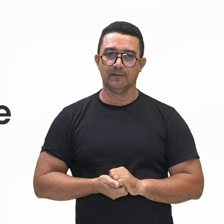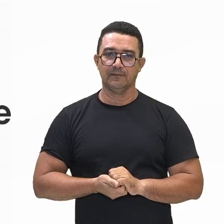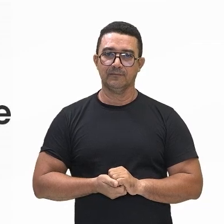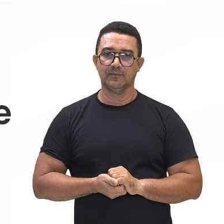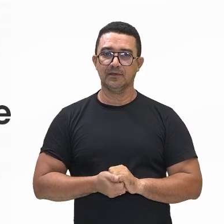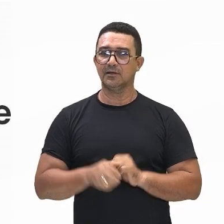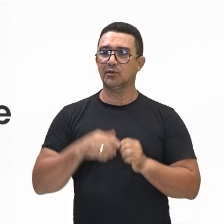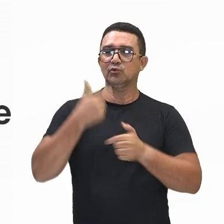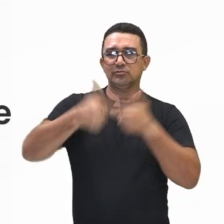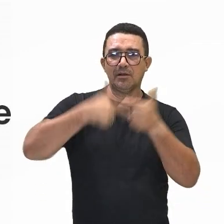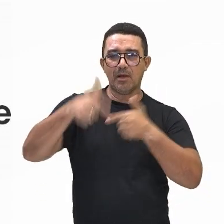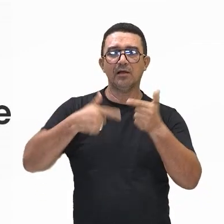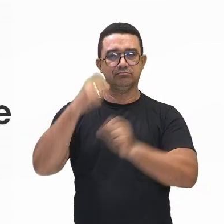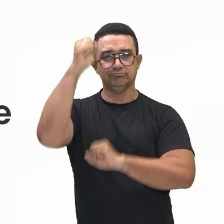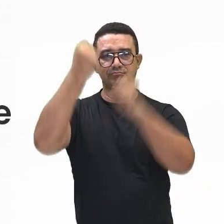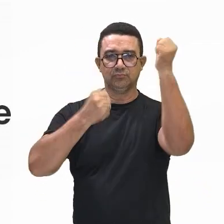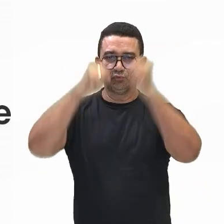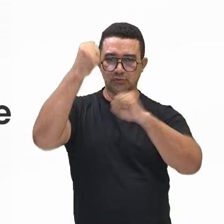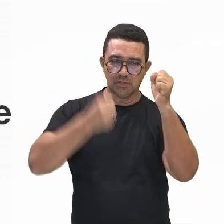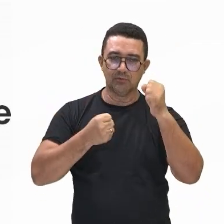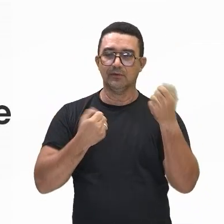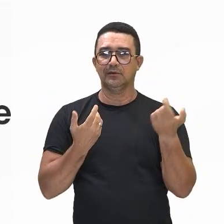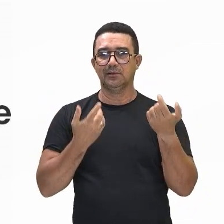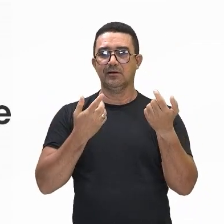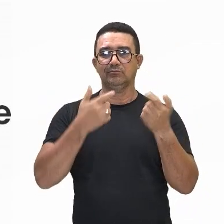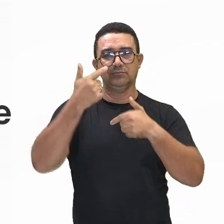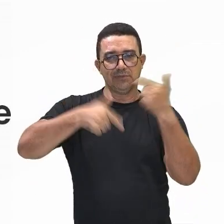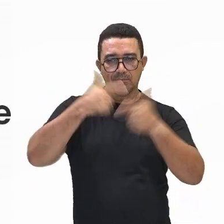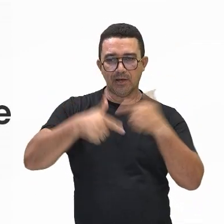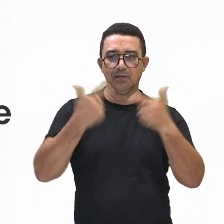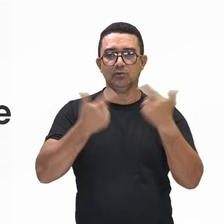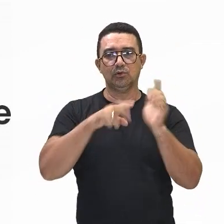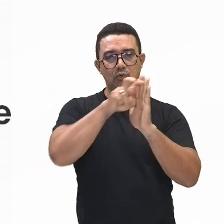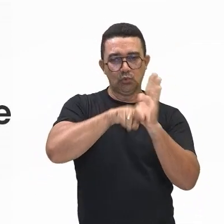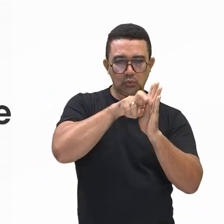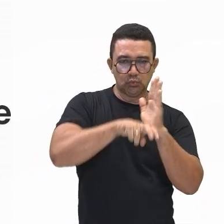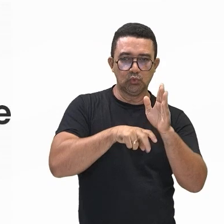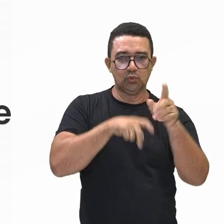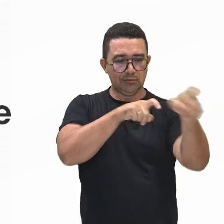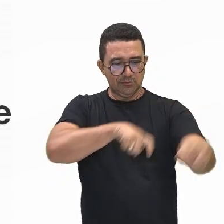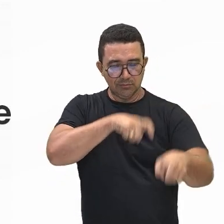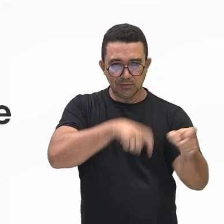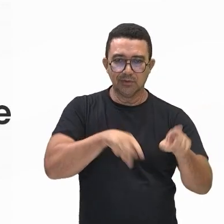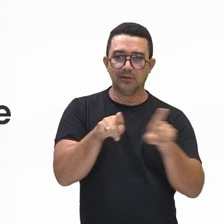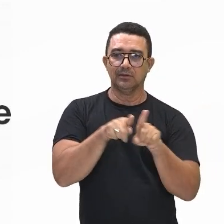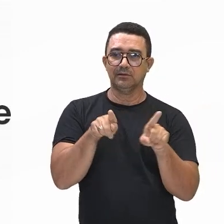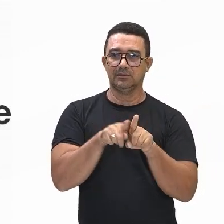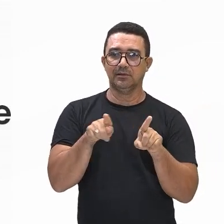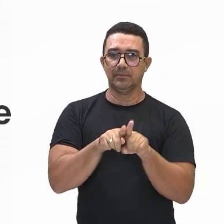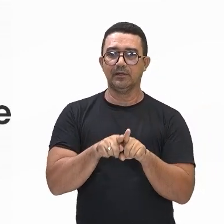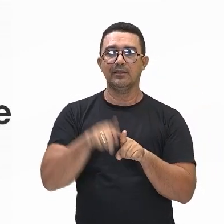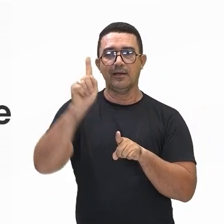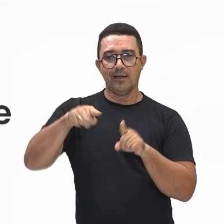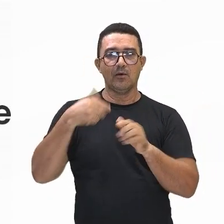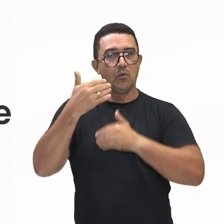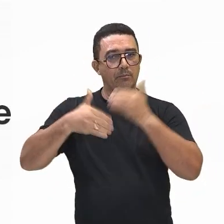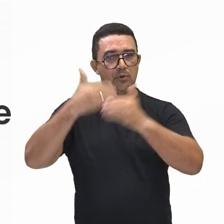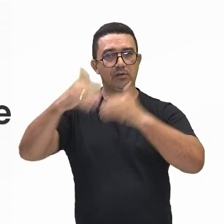operações industriais, isso mesmo. Tanto a atividade de agricultura e pecuária e acaba vindo o quê? O processo